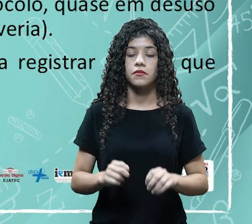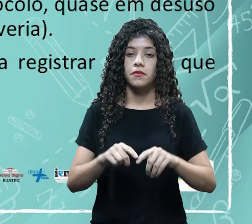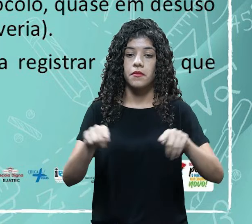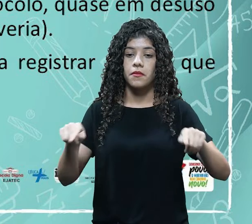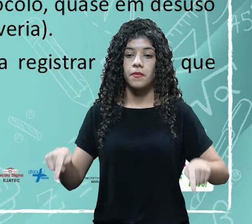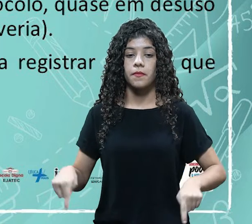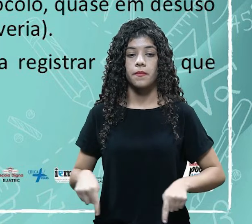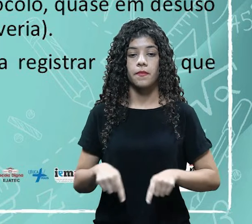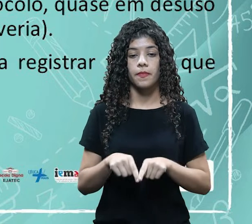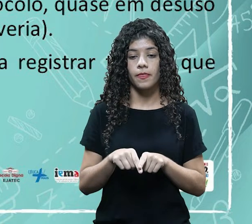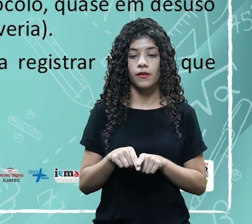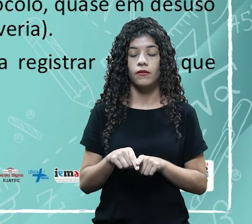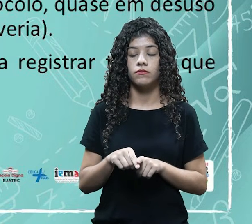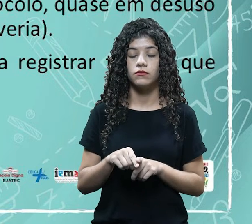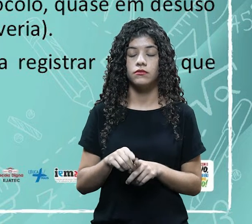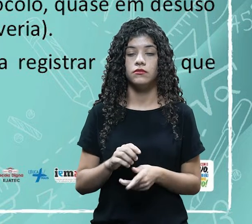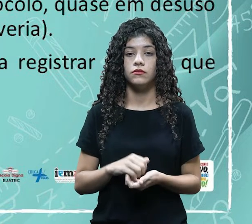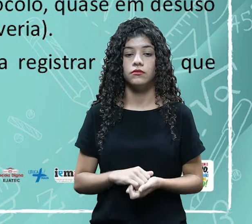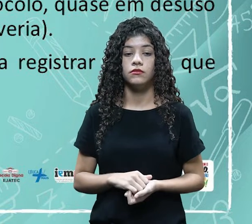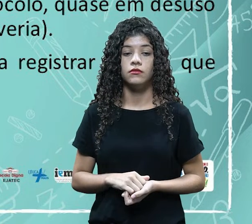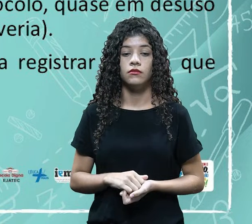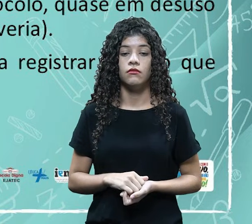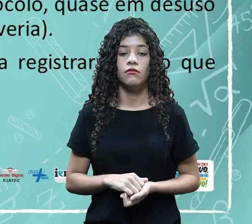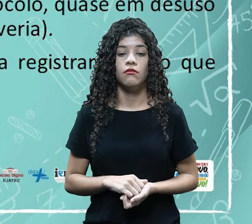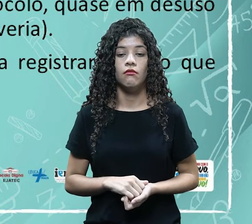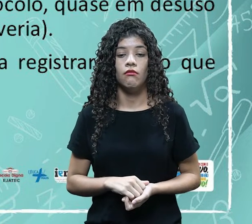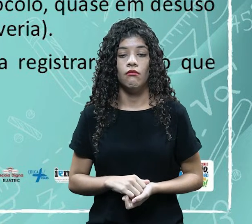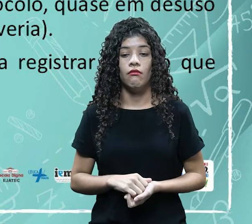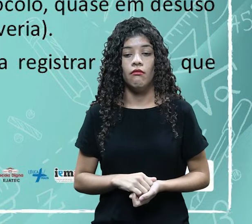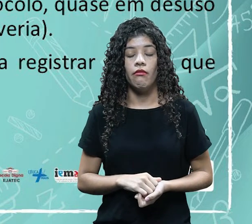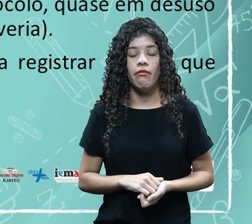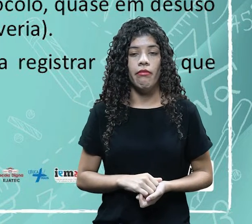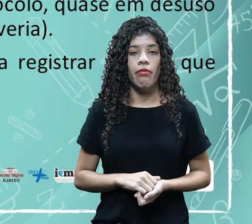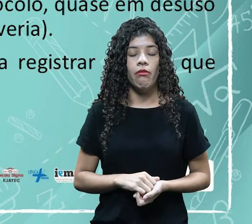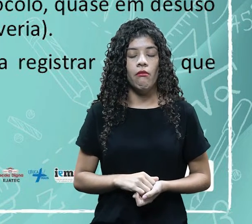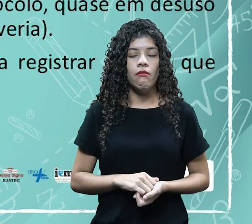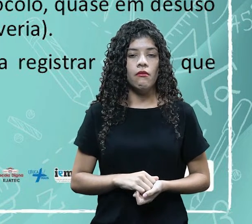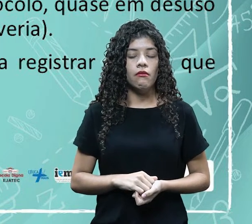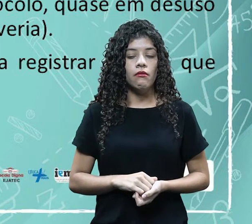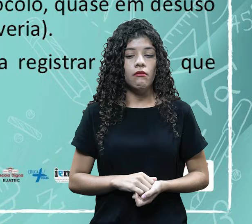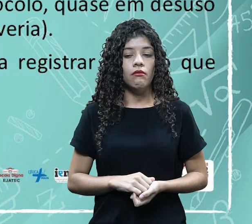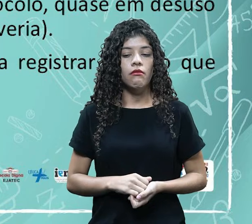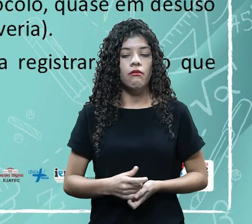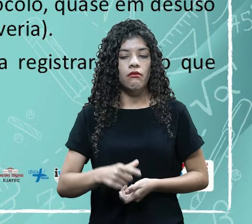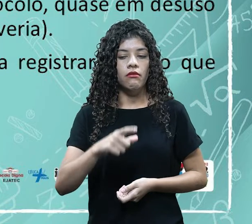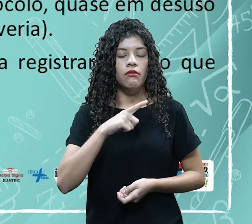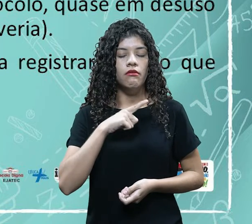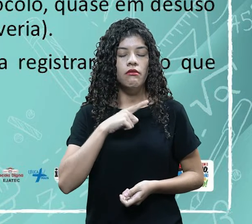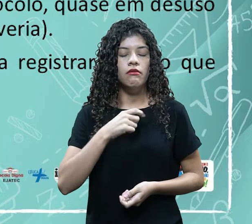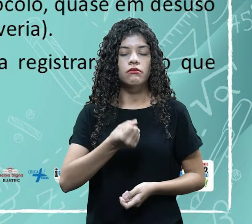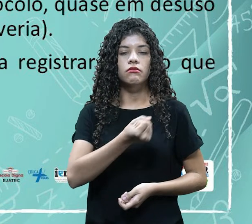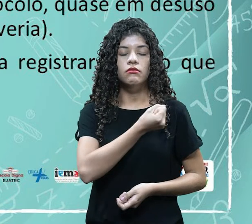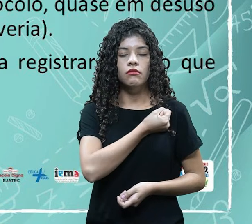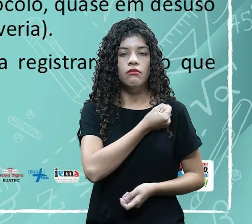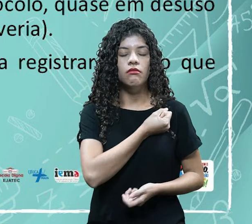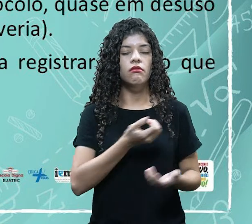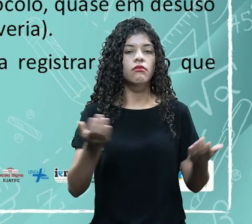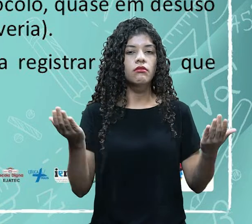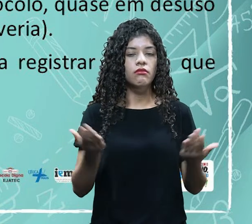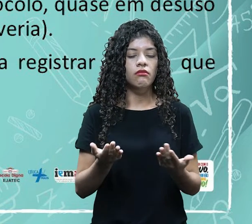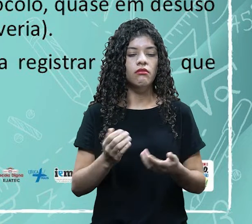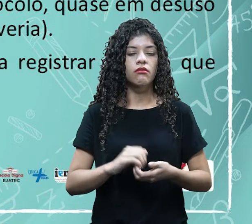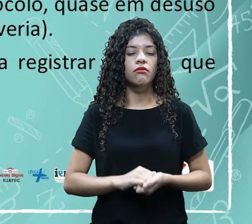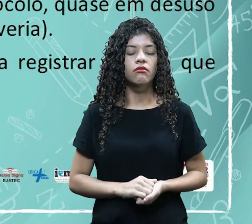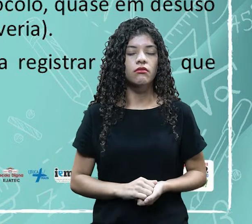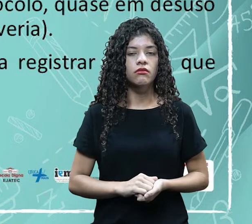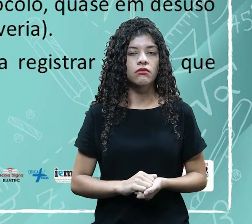o sistema informatizado ou aquele velho sistema do caderninho de protocolo. Ele vai receber uma numeração, manual